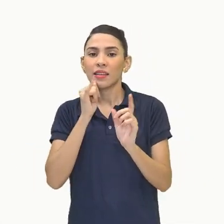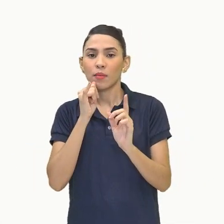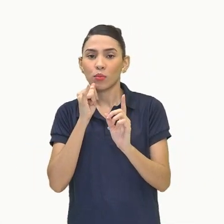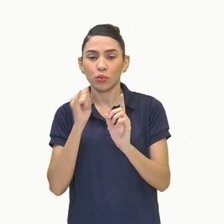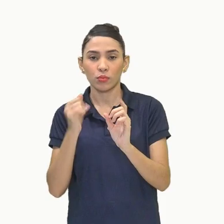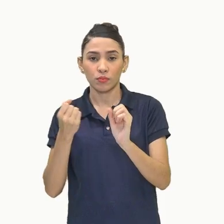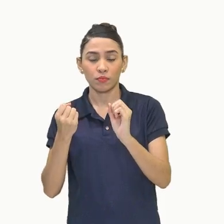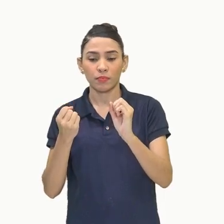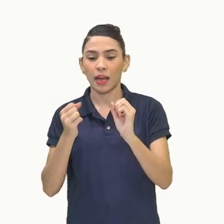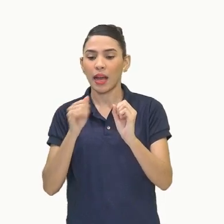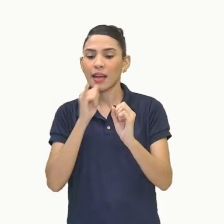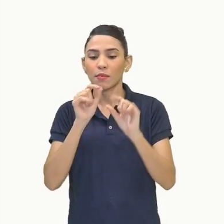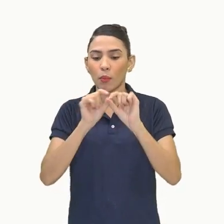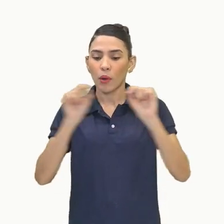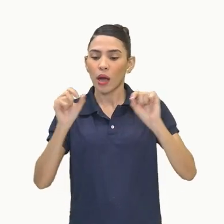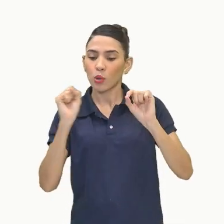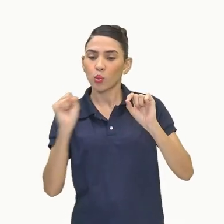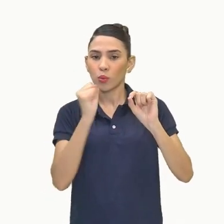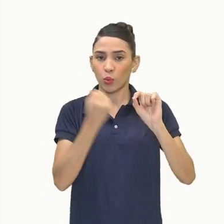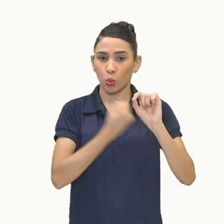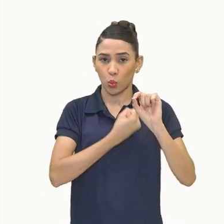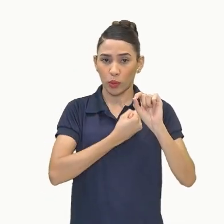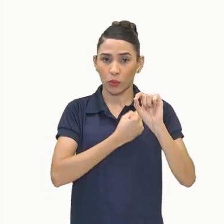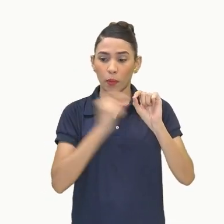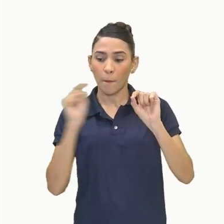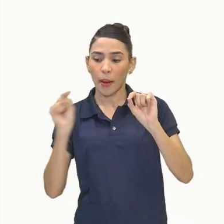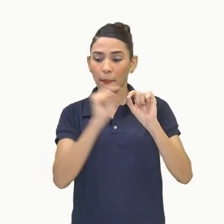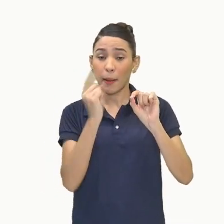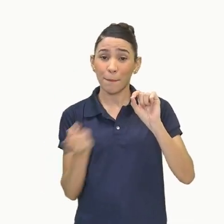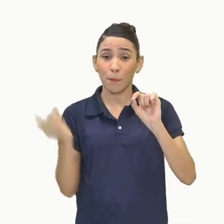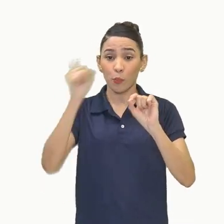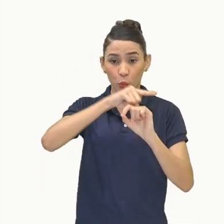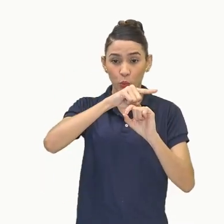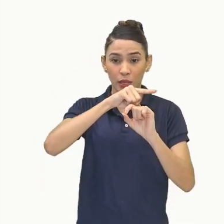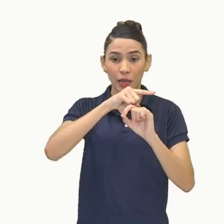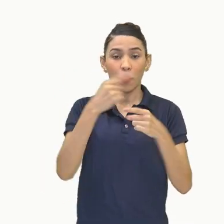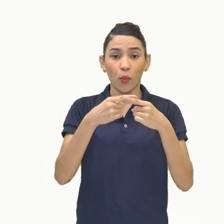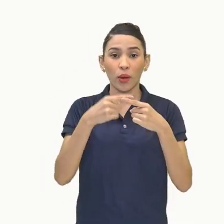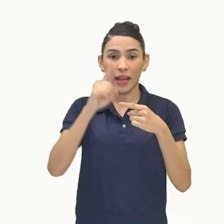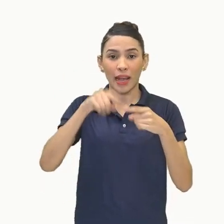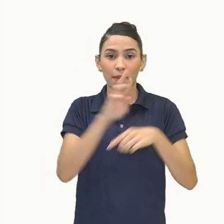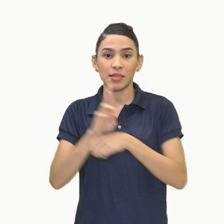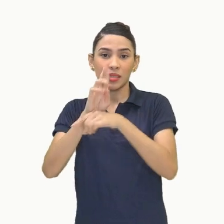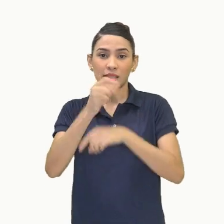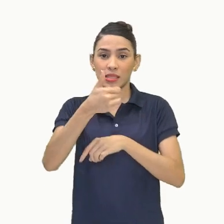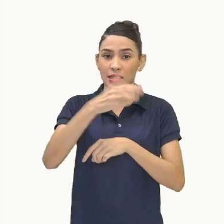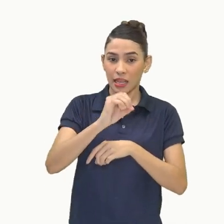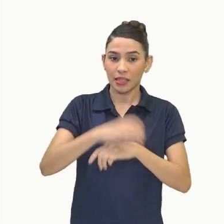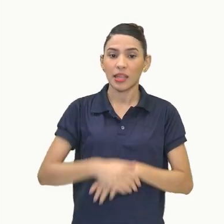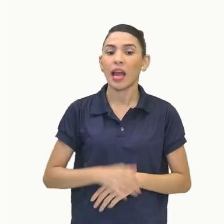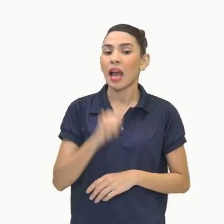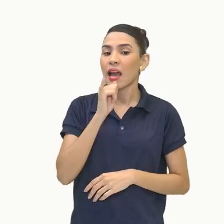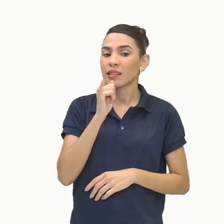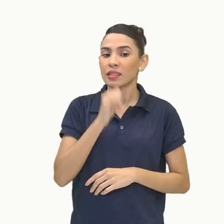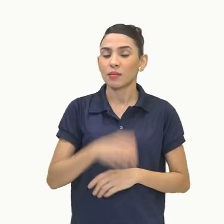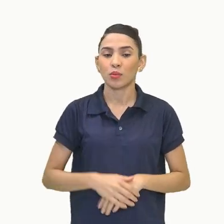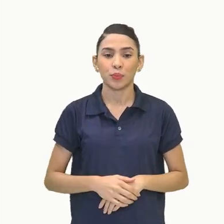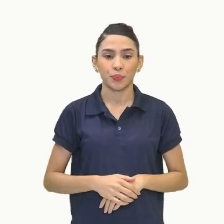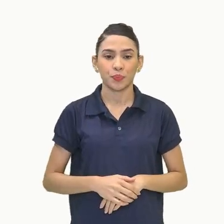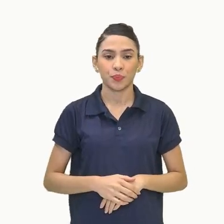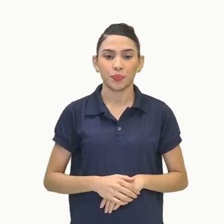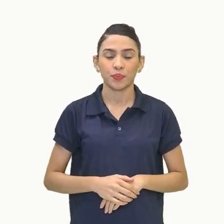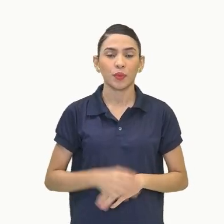porque ele representa 10. Então, como é que eu vou fazer agora? Vou multiplicar 1 por 4. Então, como é que vai